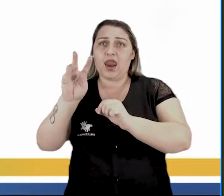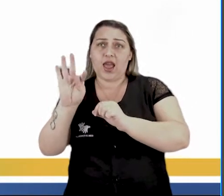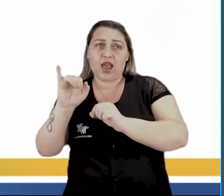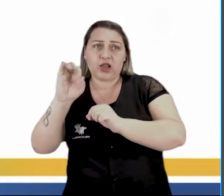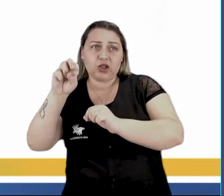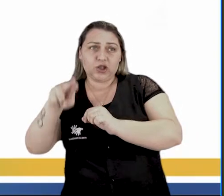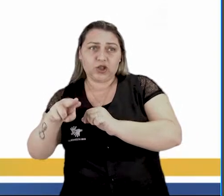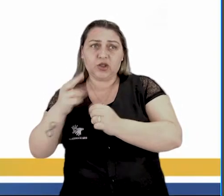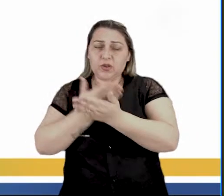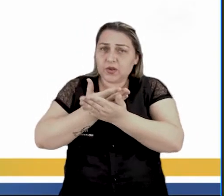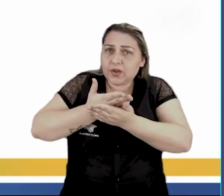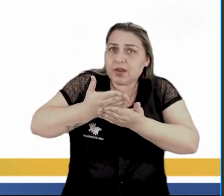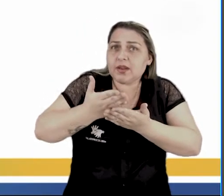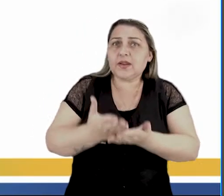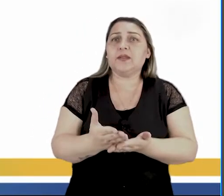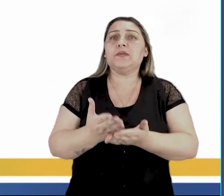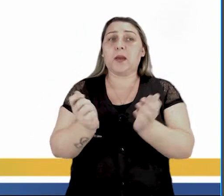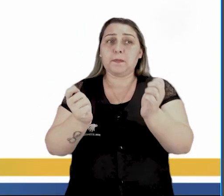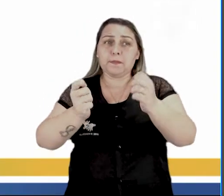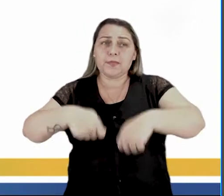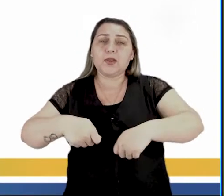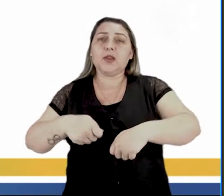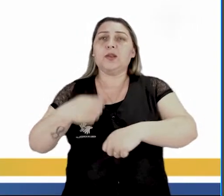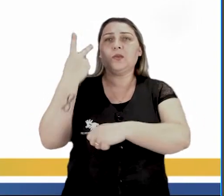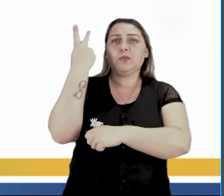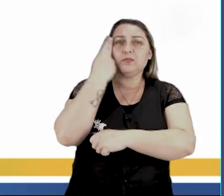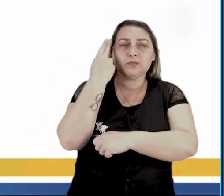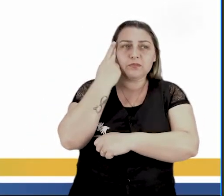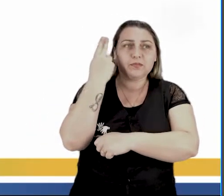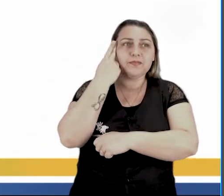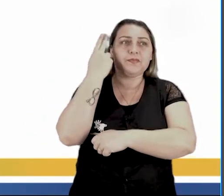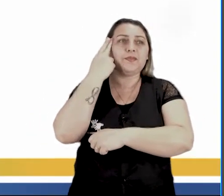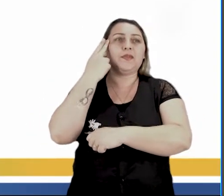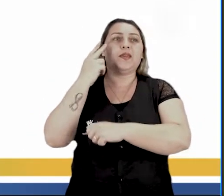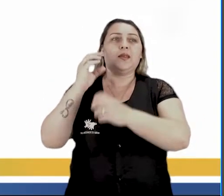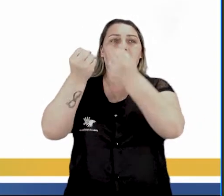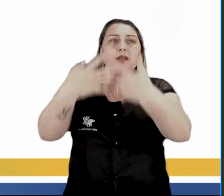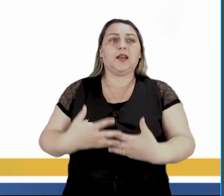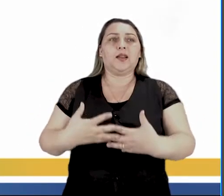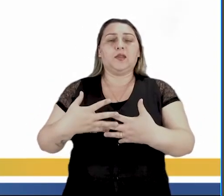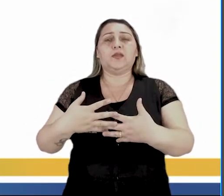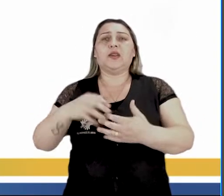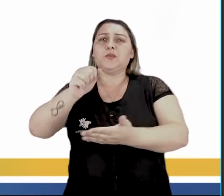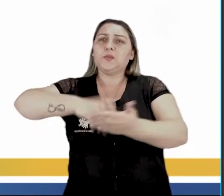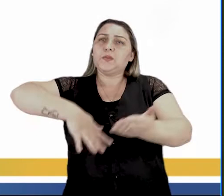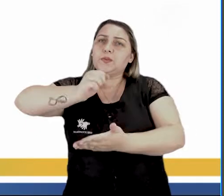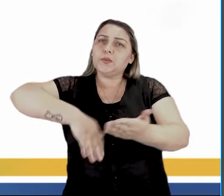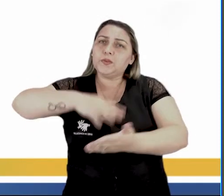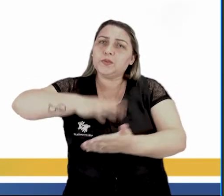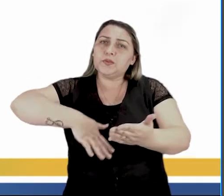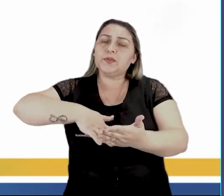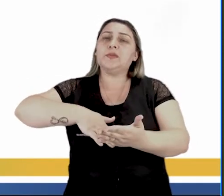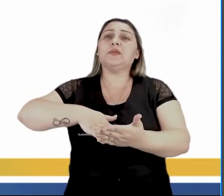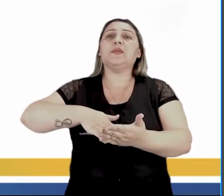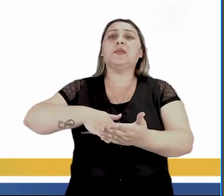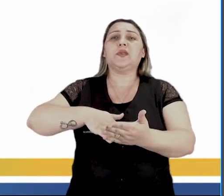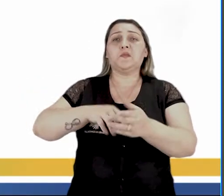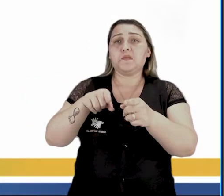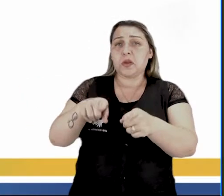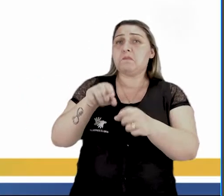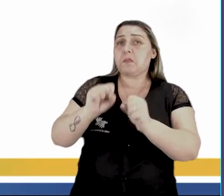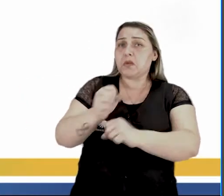que significa ser lícito, ser permitido, é normalmente definido como uma série de atividades que o ser